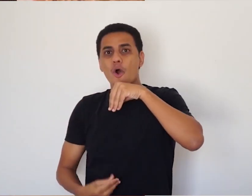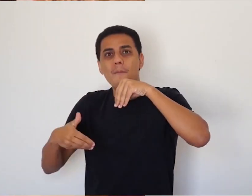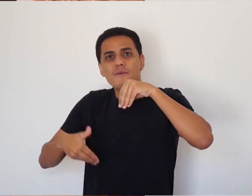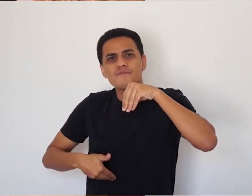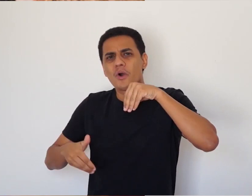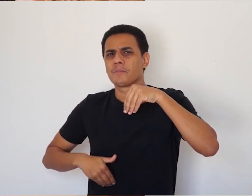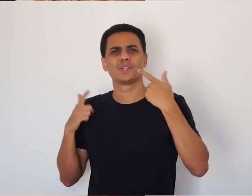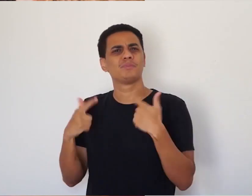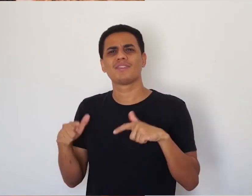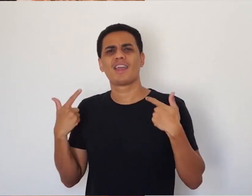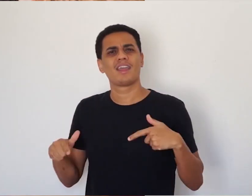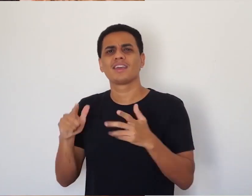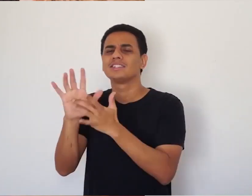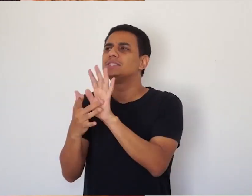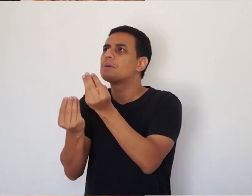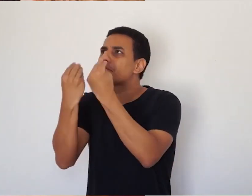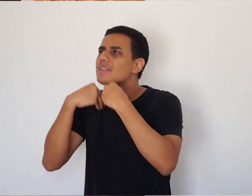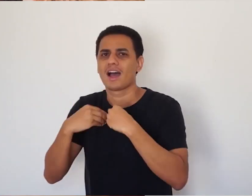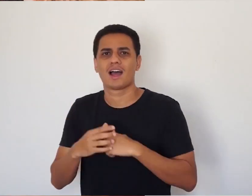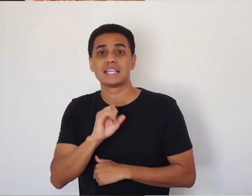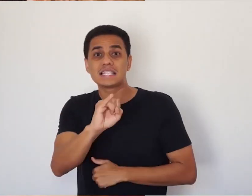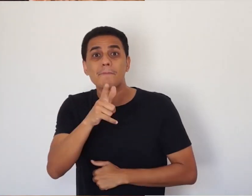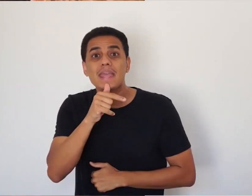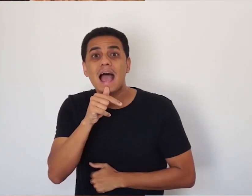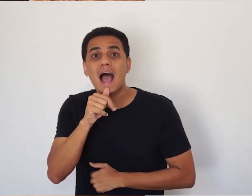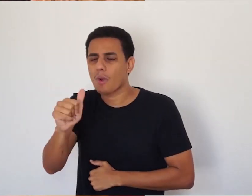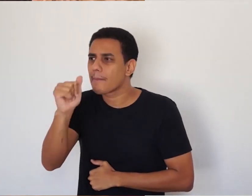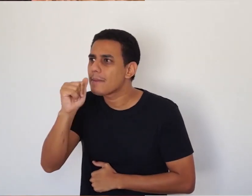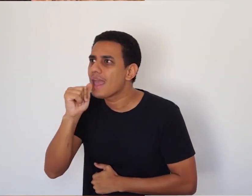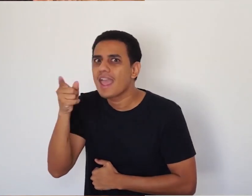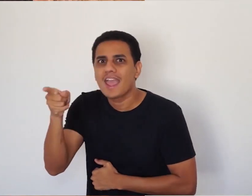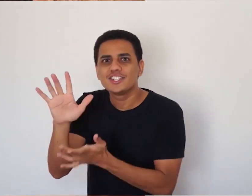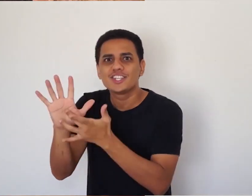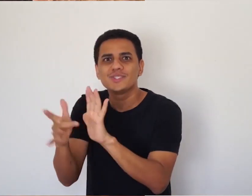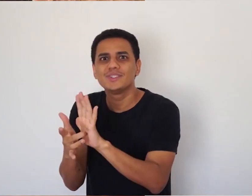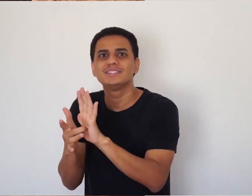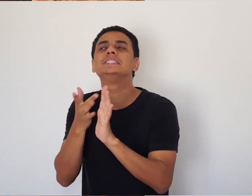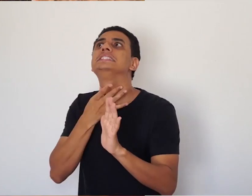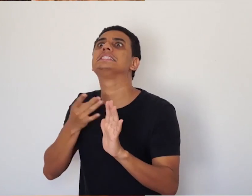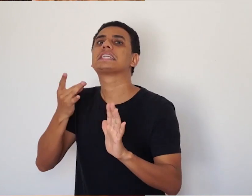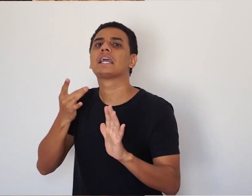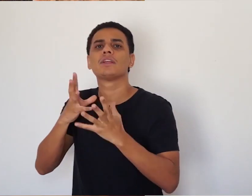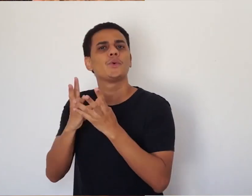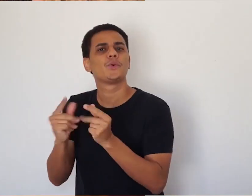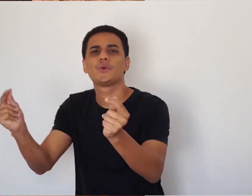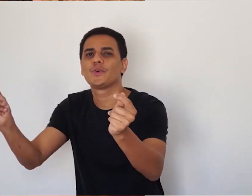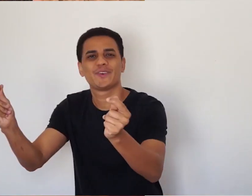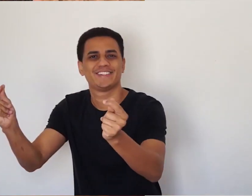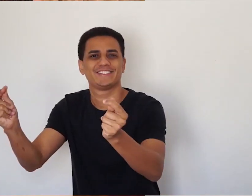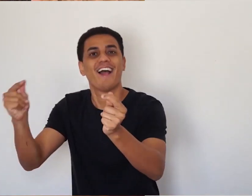que comer dele jamais terá fome. Ele é a água da vida, aquele que beber dele jamais terá sede. E nós